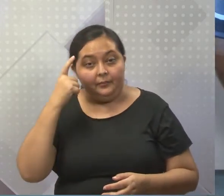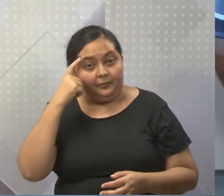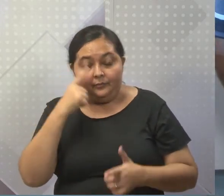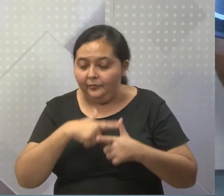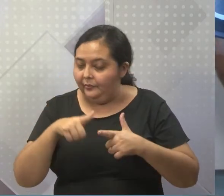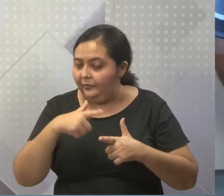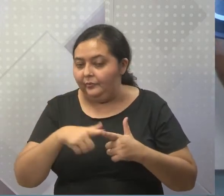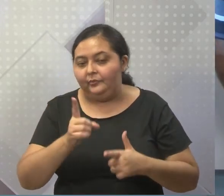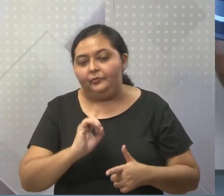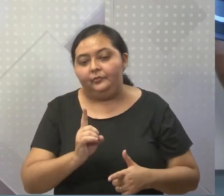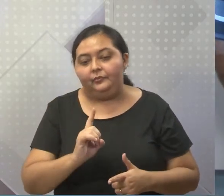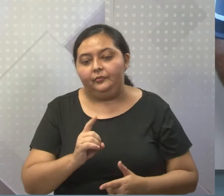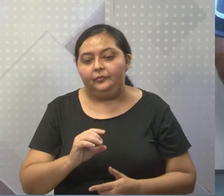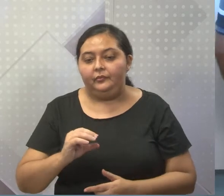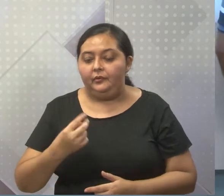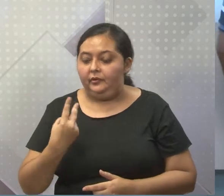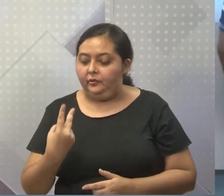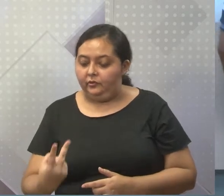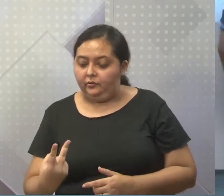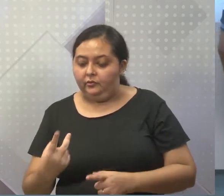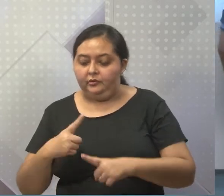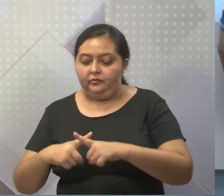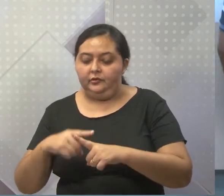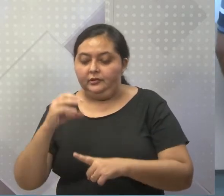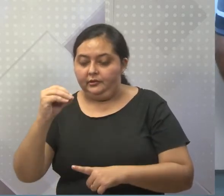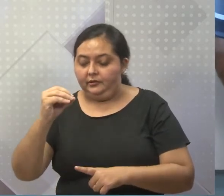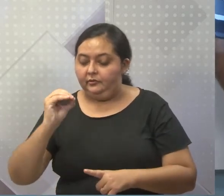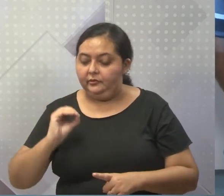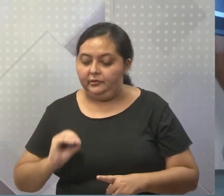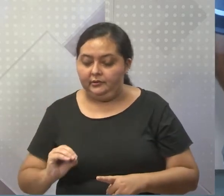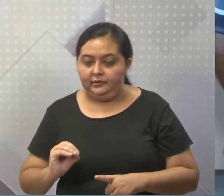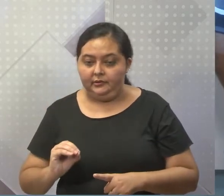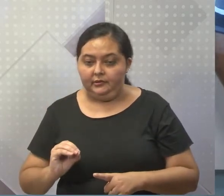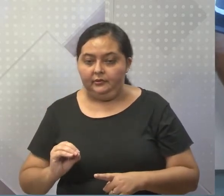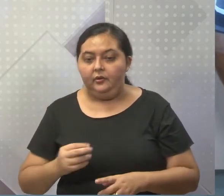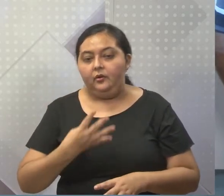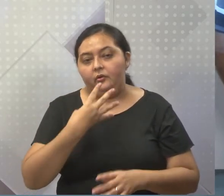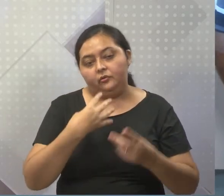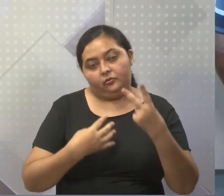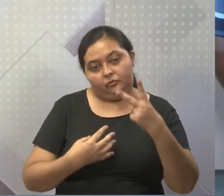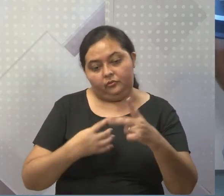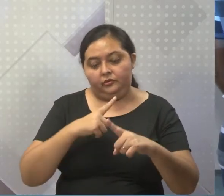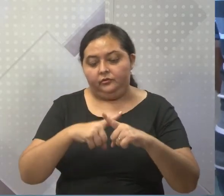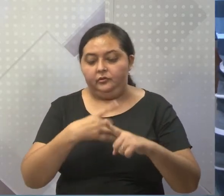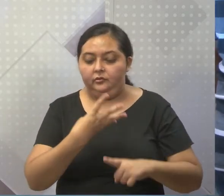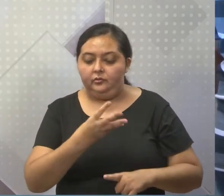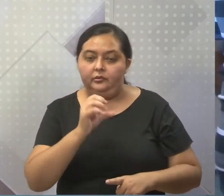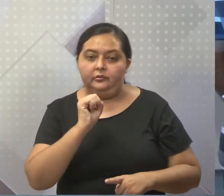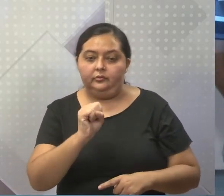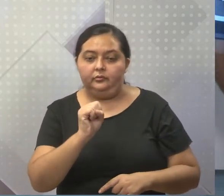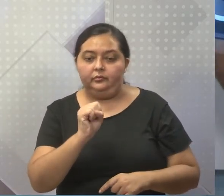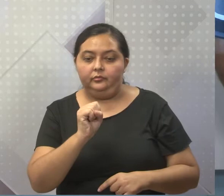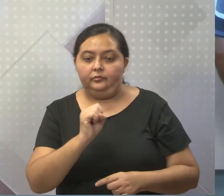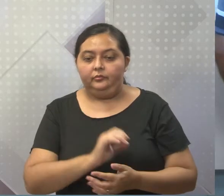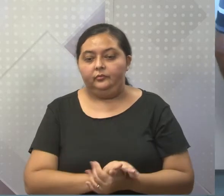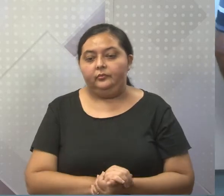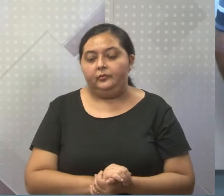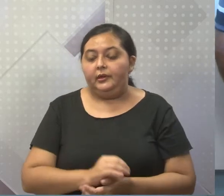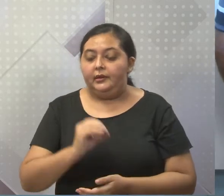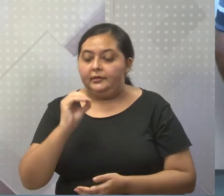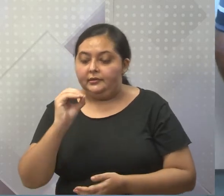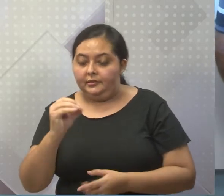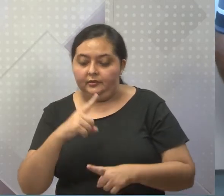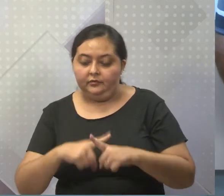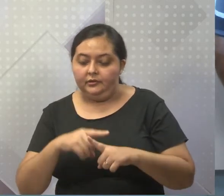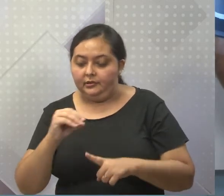seguinte, ó. Primeiro por 2. 2 vezes 0 é 0. 2 vezes 4 é o 8. 0 vezes